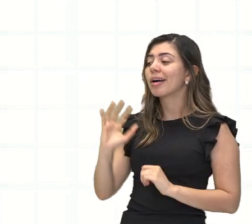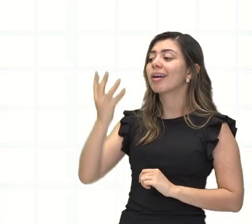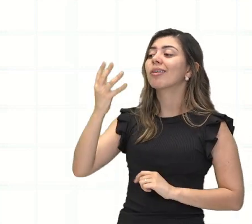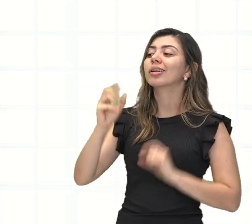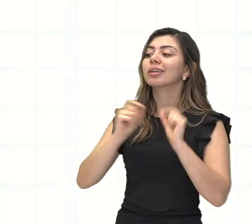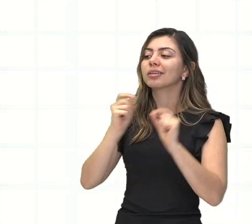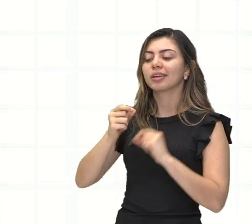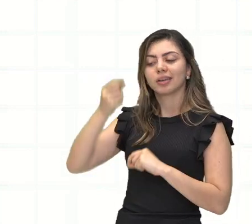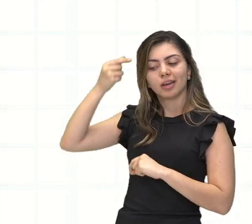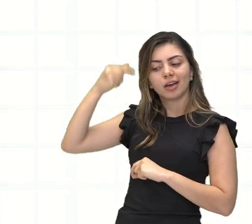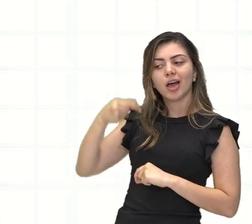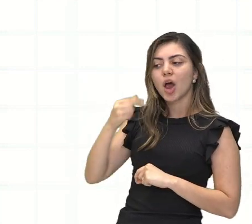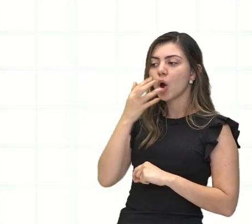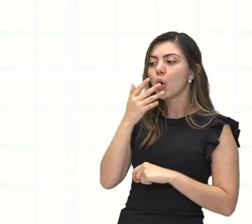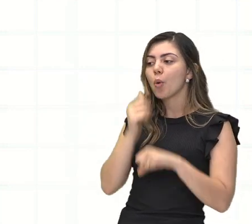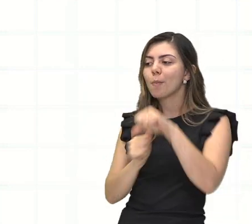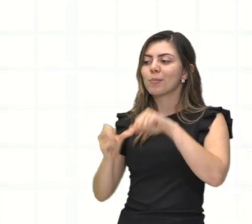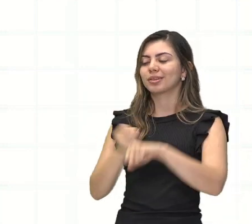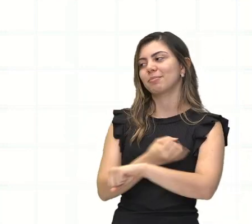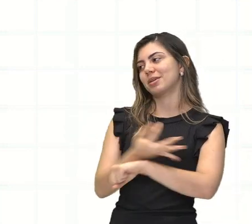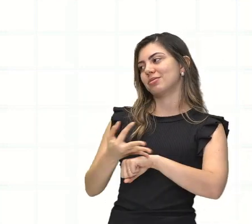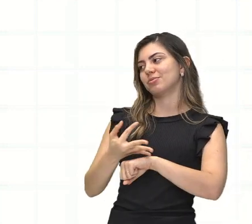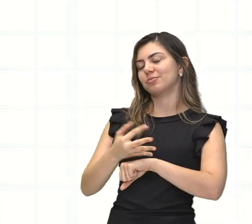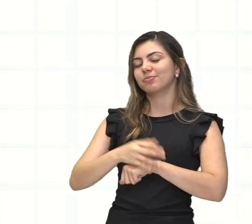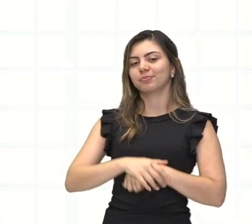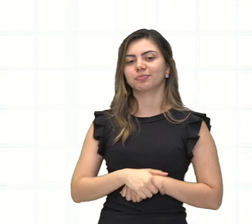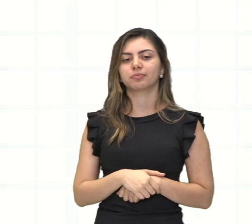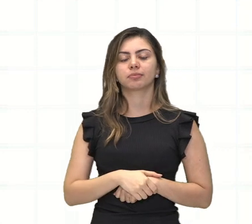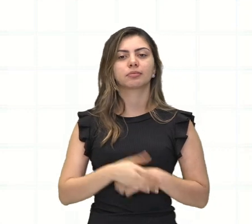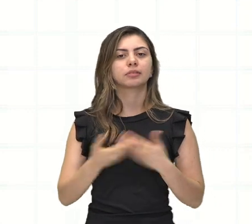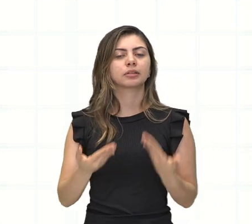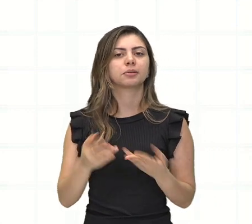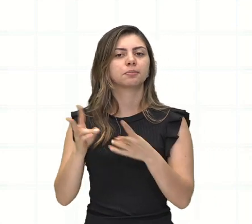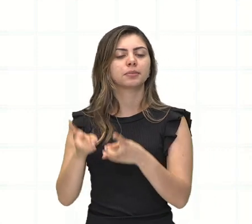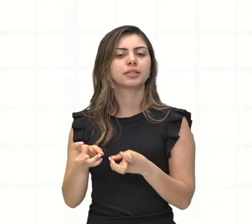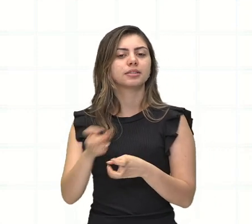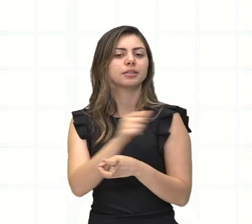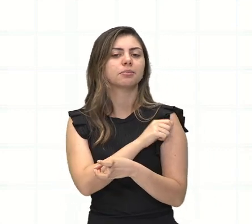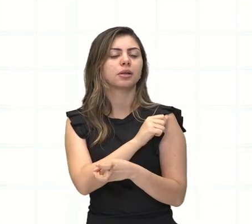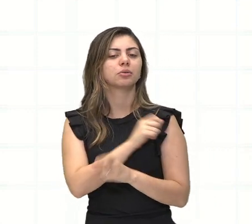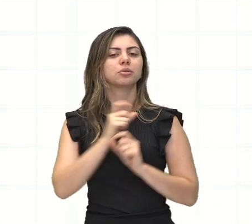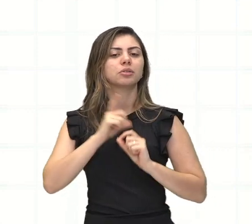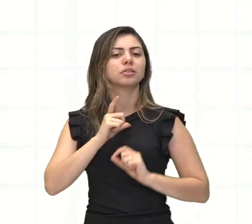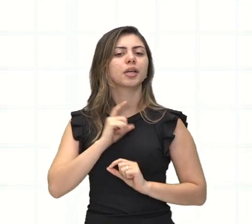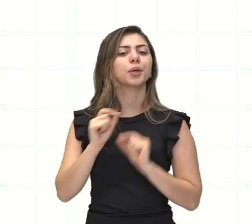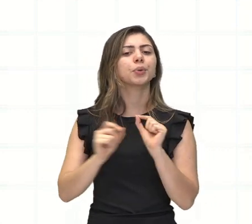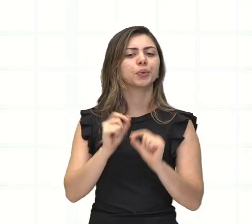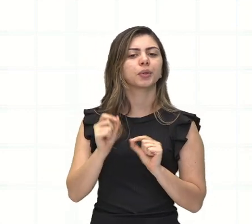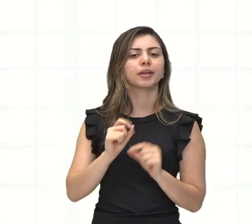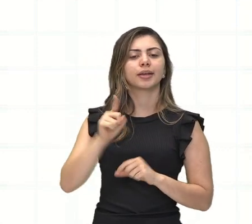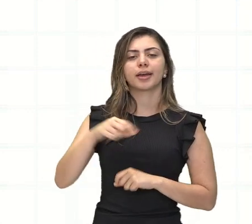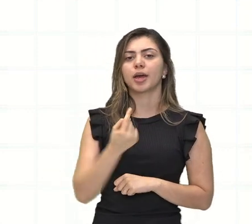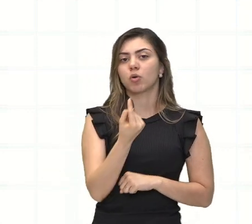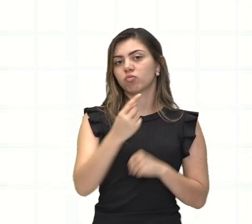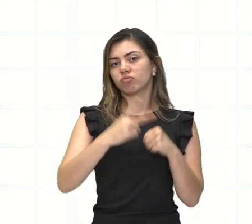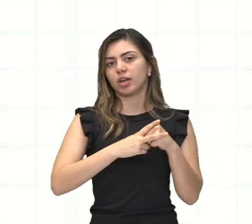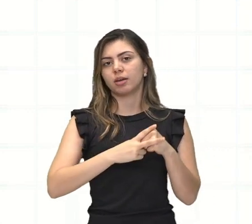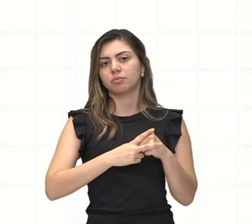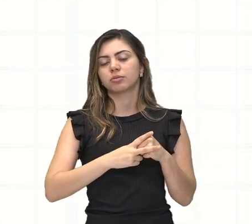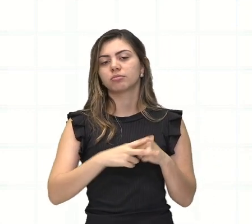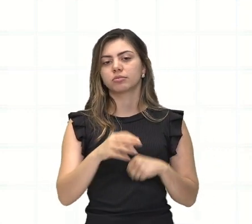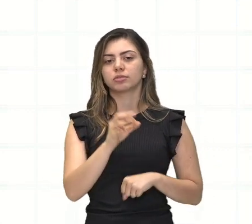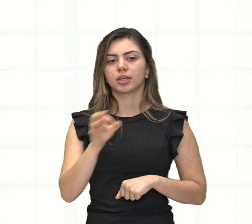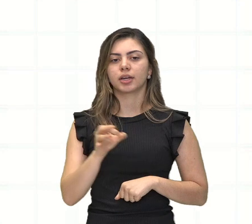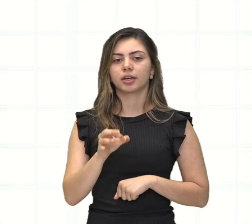meus cabelos fica branco. Observem, turma, que aqui nós temos apenas um verbo,